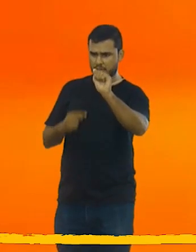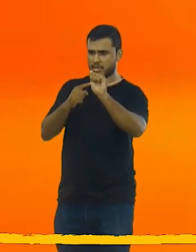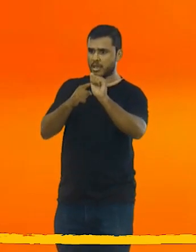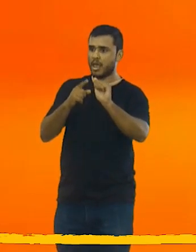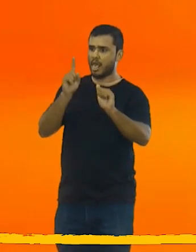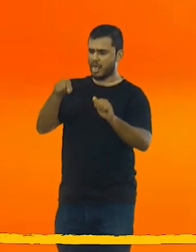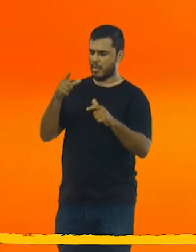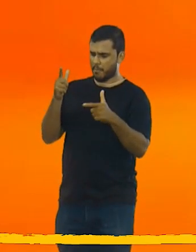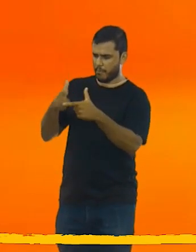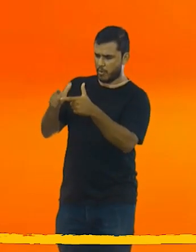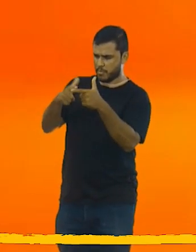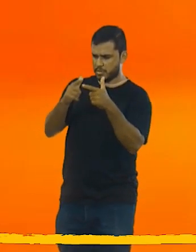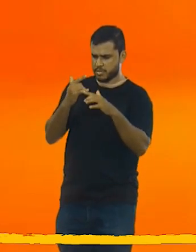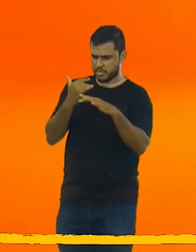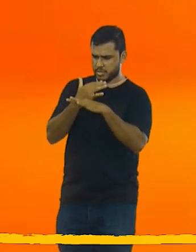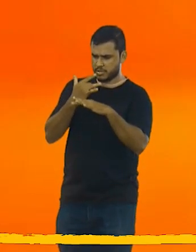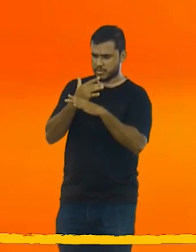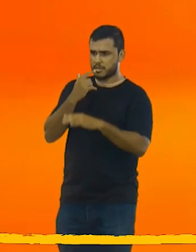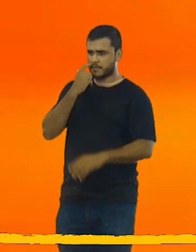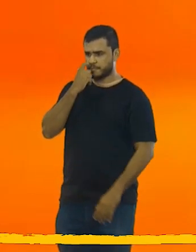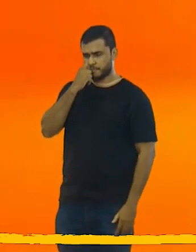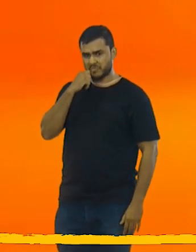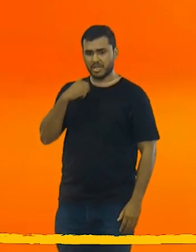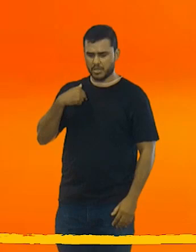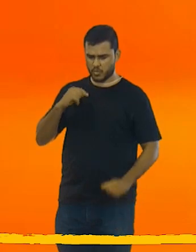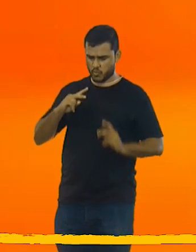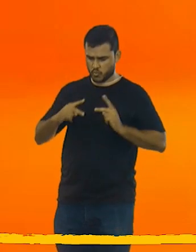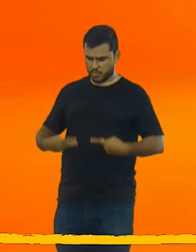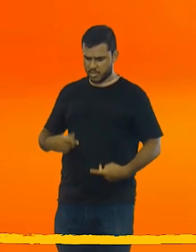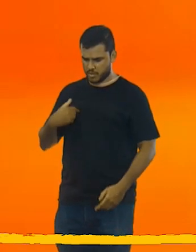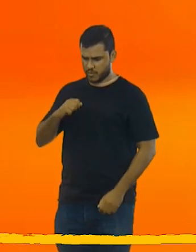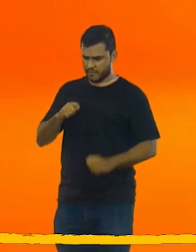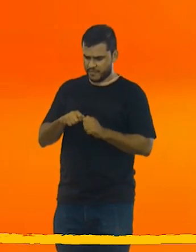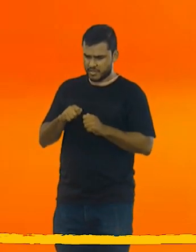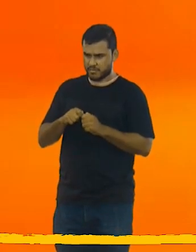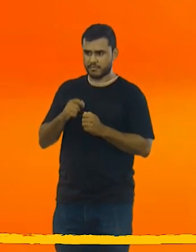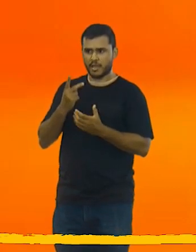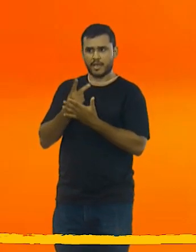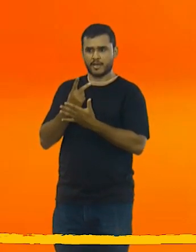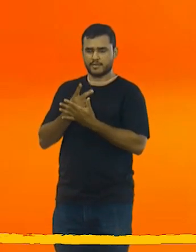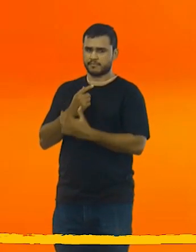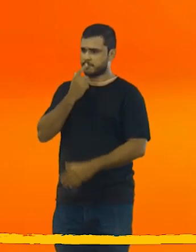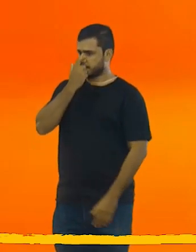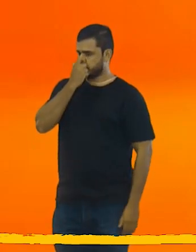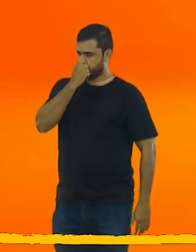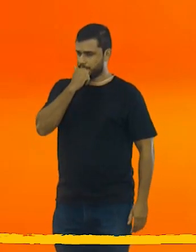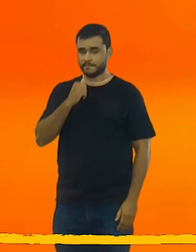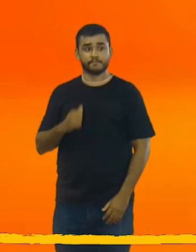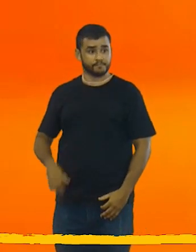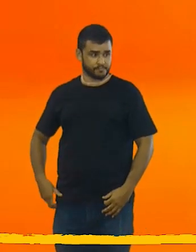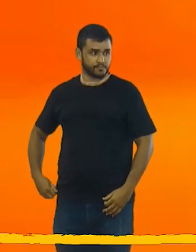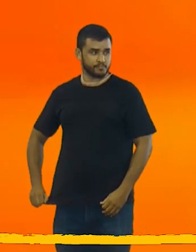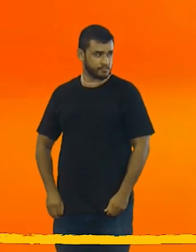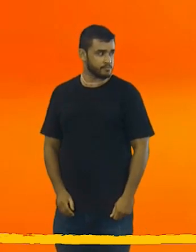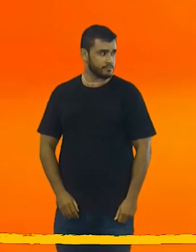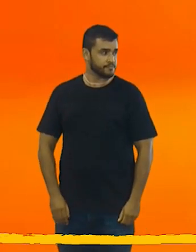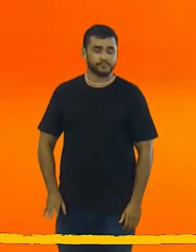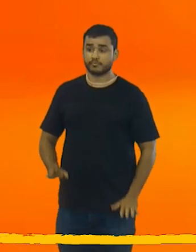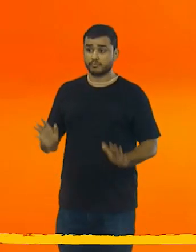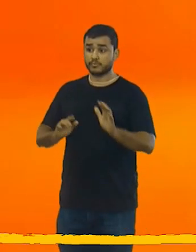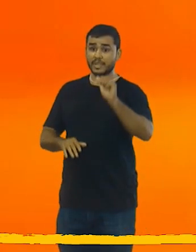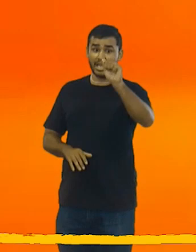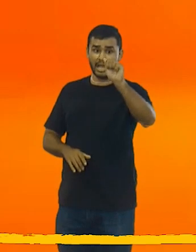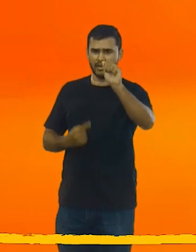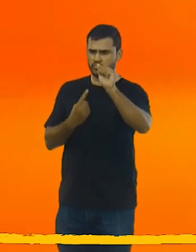cidade? Redução, falso, é isso, mas não é só isso. Tem uma questão que transcende o sertão e a